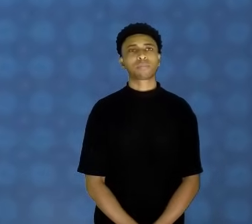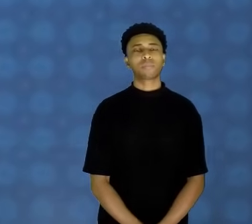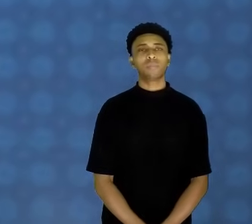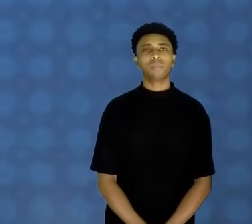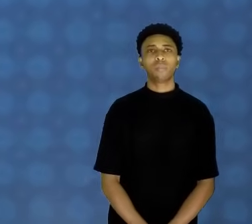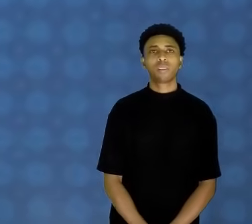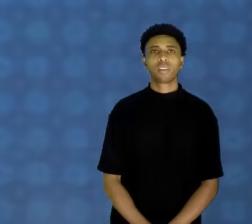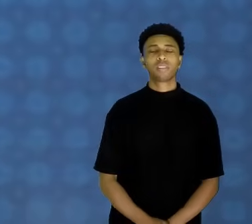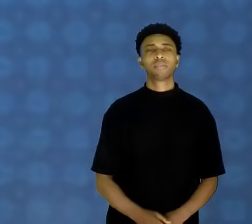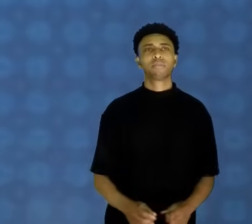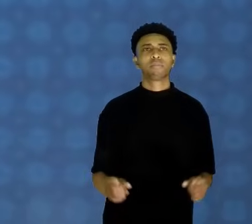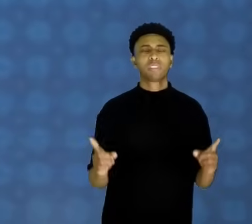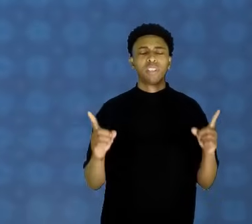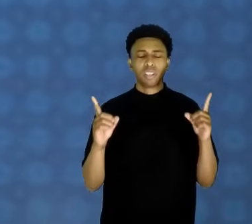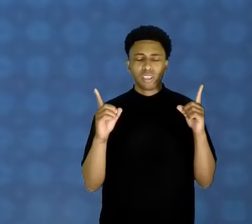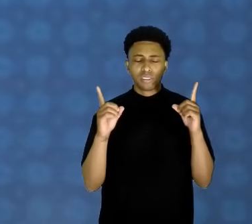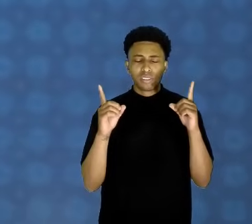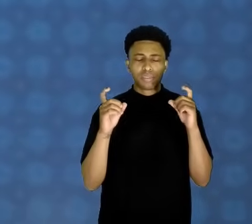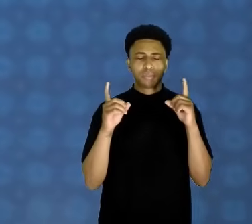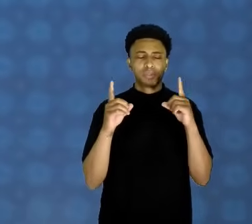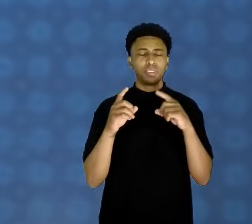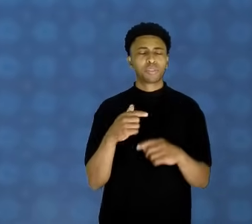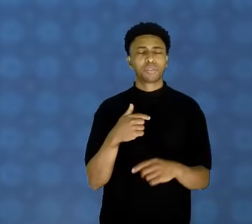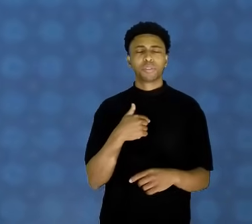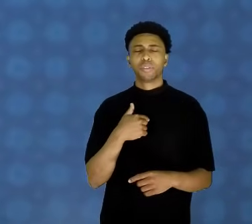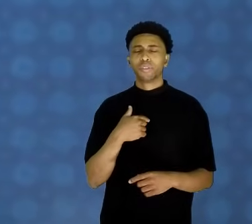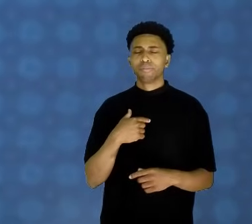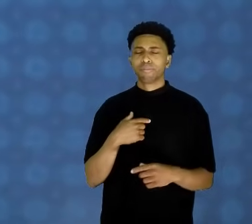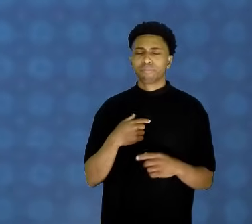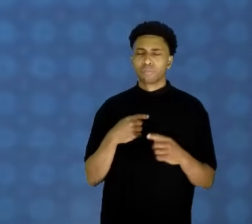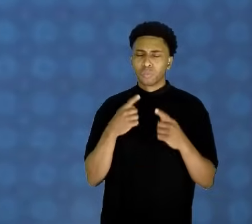É difícil quando você chora, faz o seu melhor,